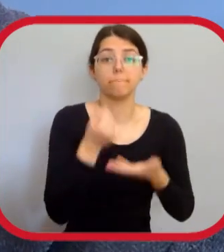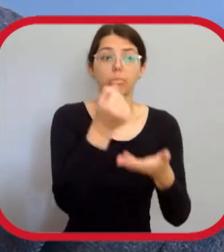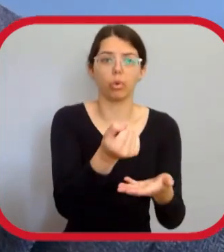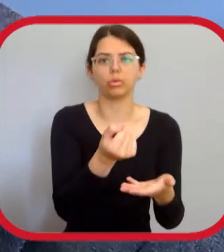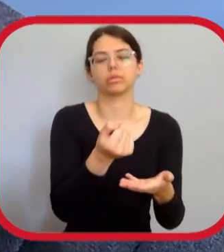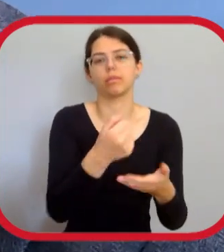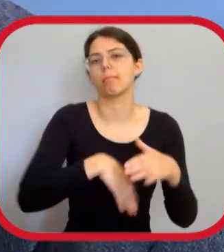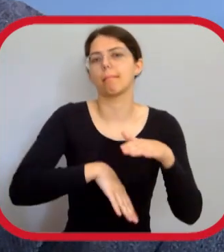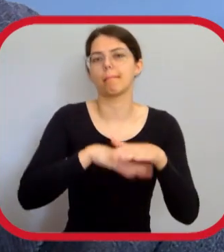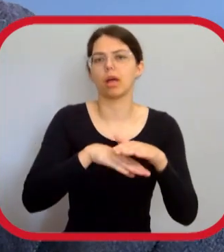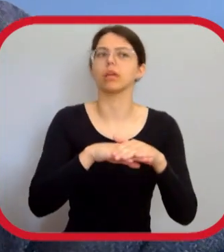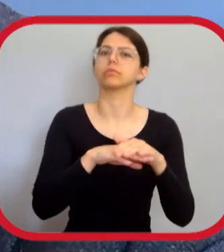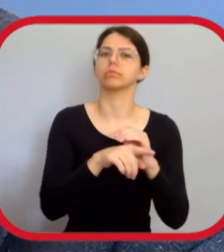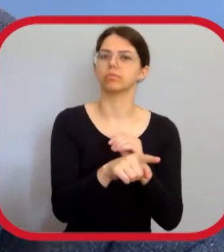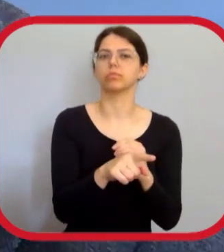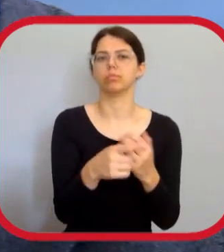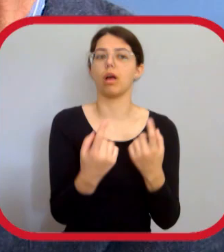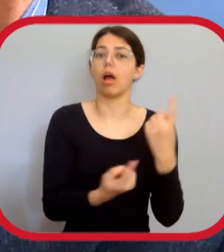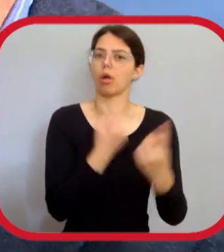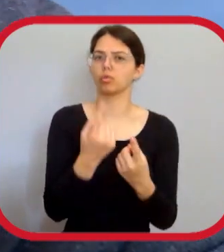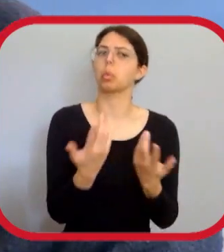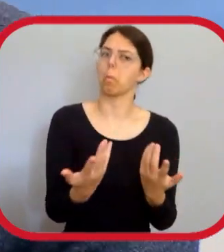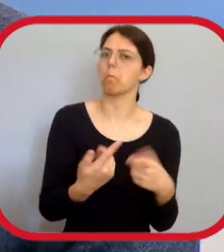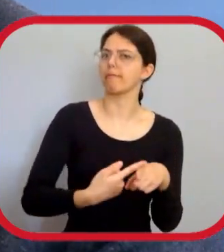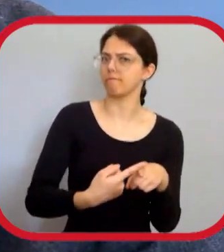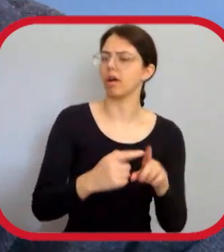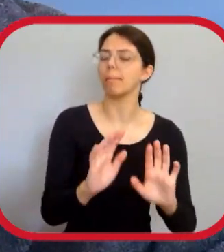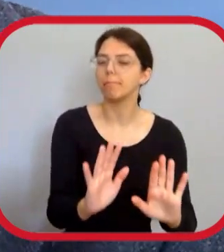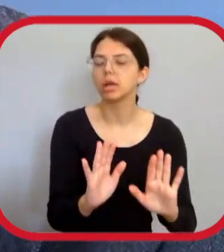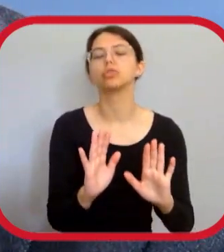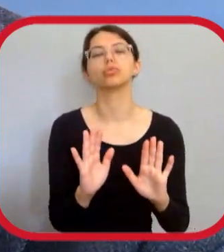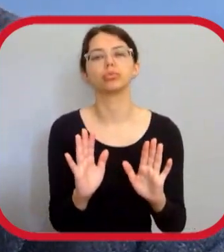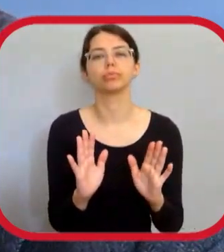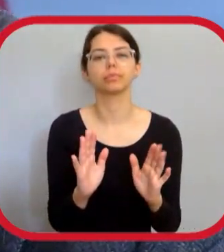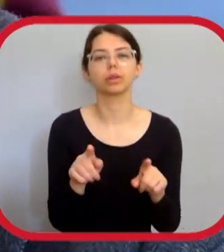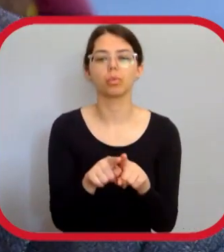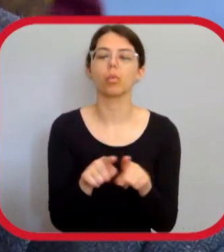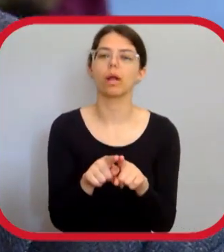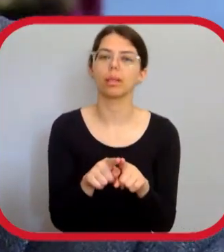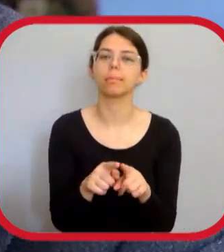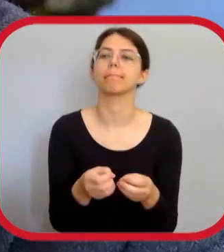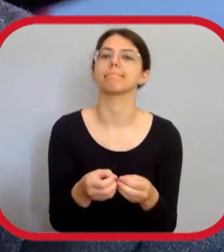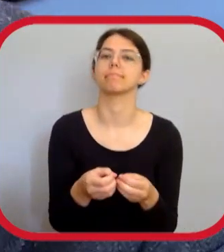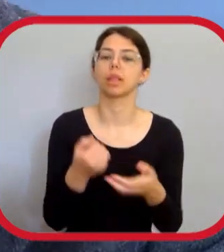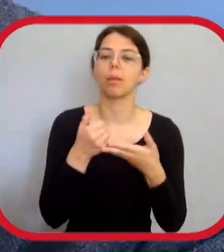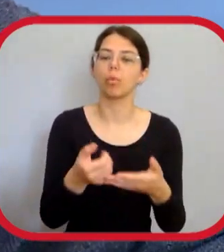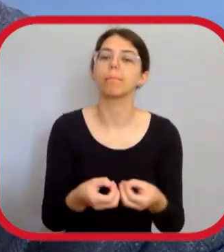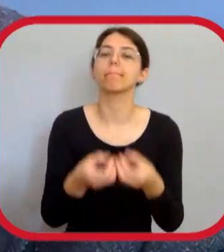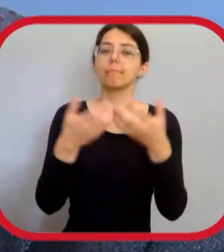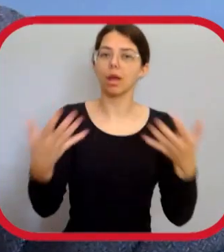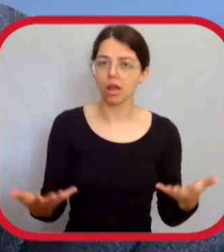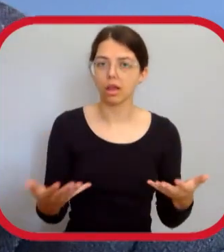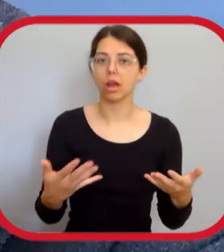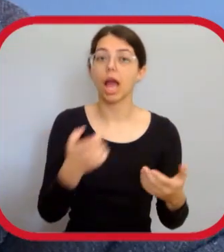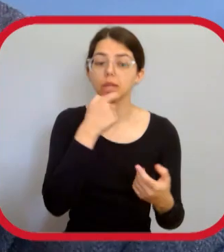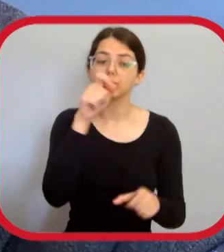bolsas vão até valores bastante, alguns até bastante interessantes, mas é haver um alargamento desse apoio